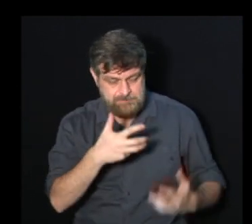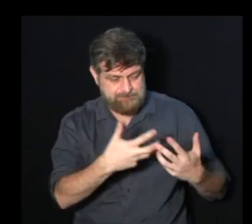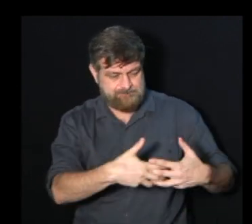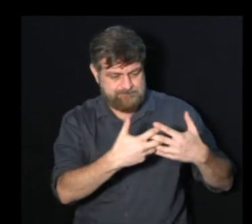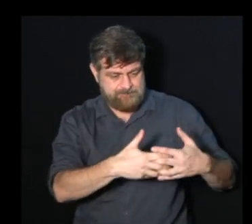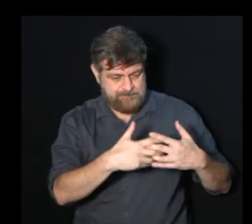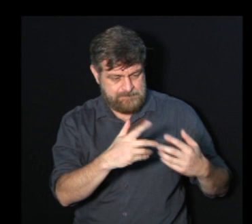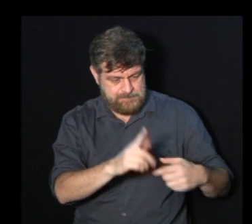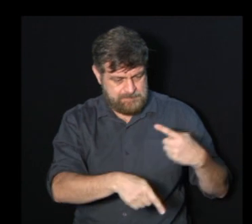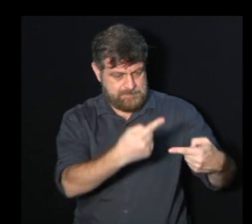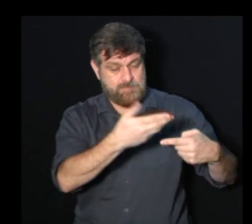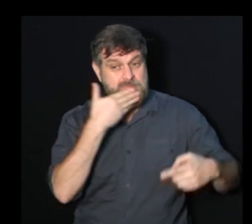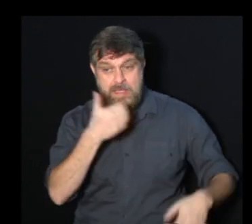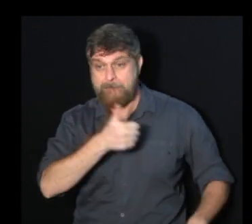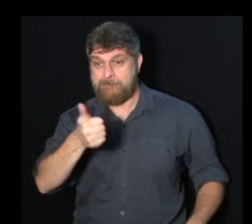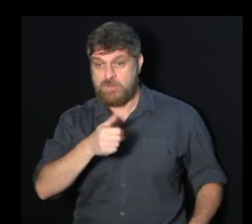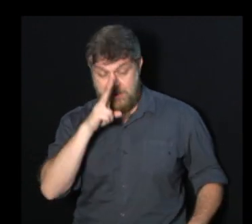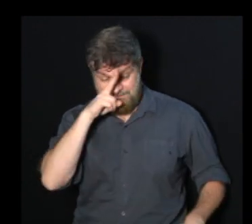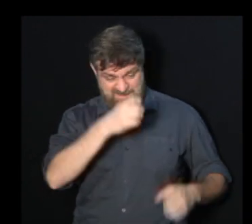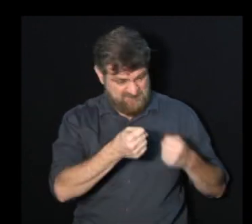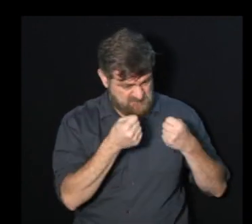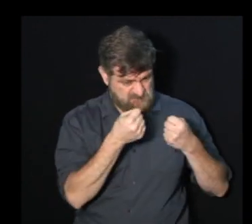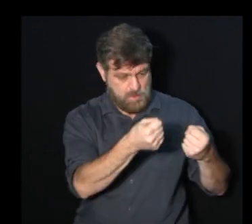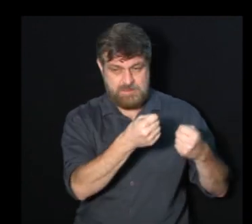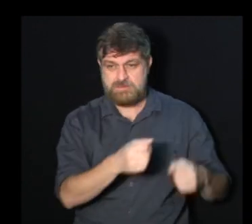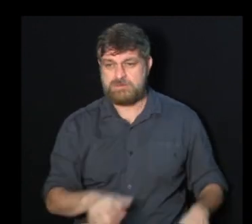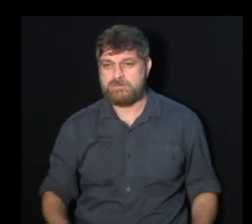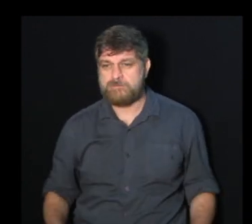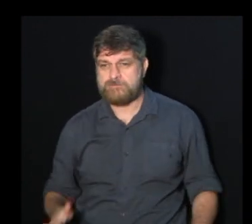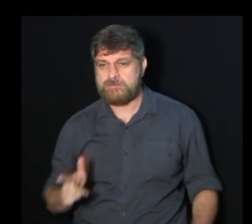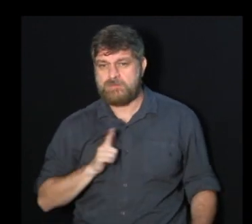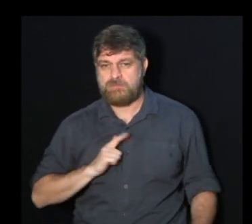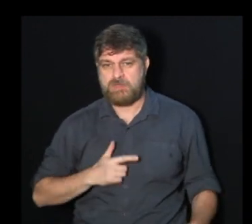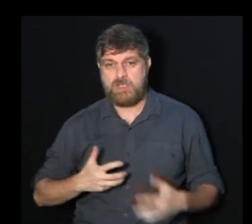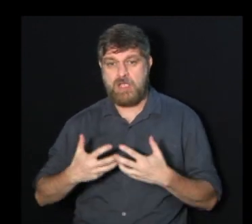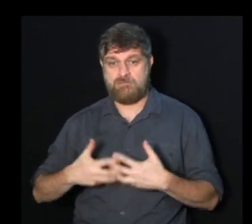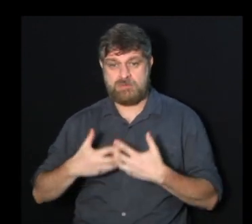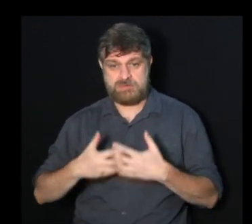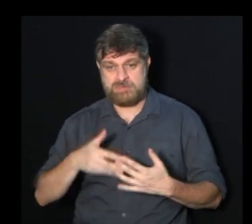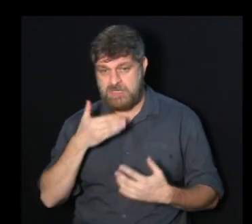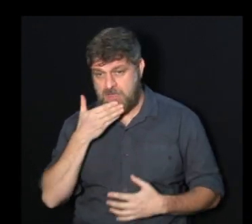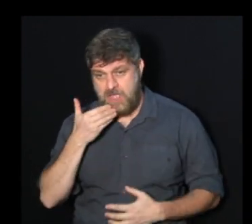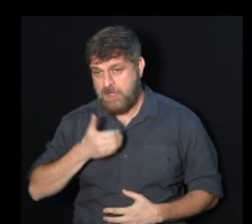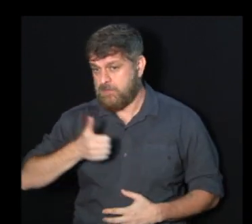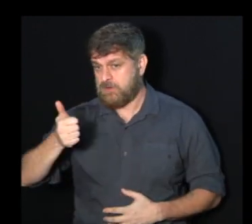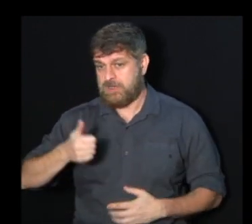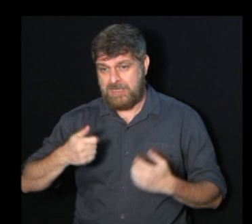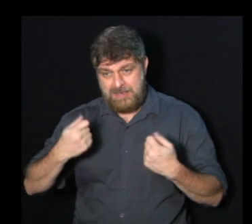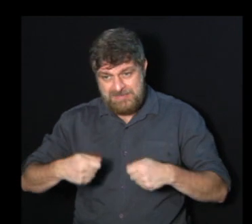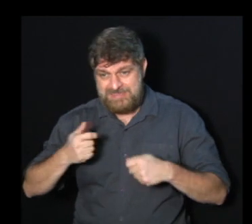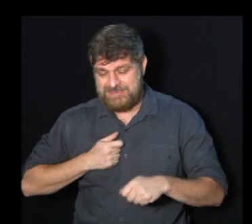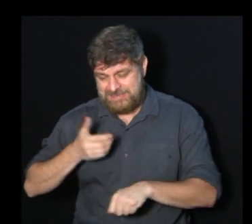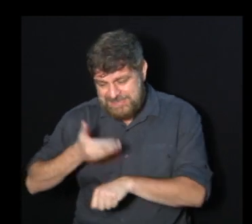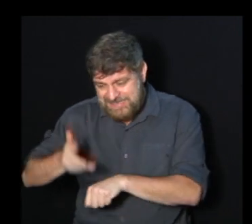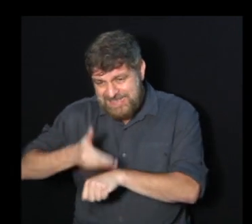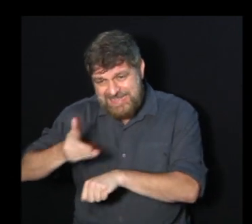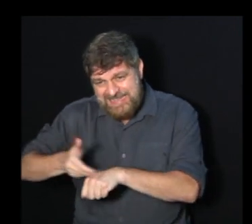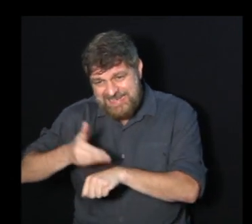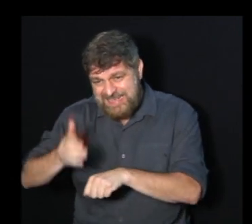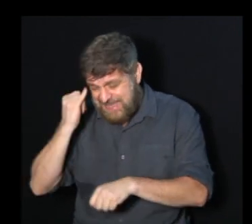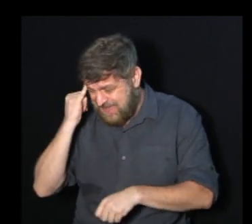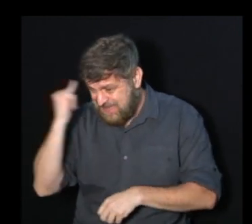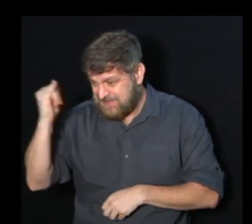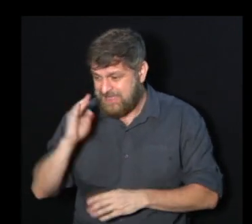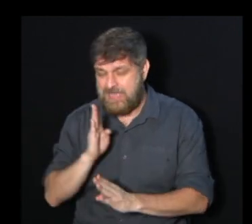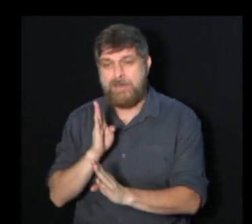resultado e fortalecer o músculo. Tá? Bom, melhora da função, é isso mesmo, ele tem que melhorar a função. A nossa ideia principal